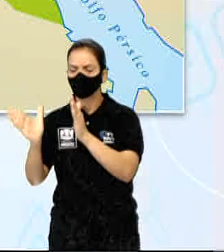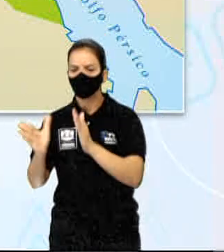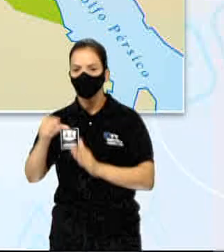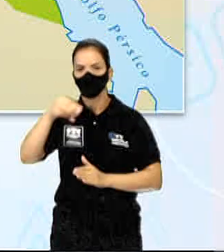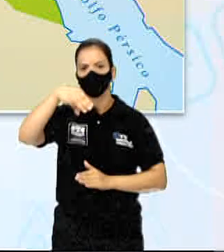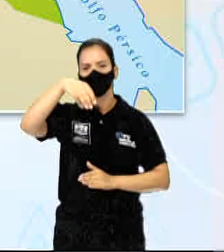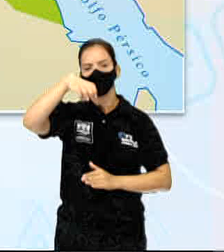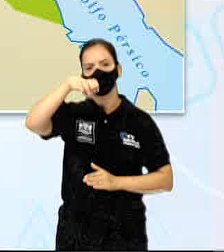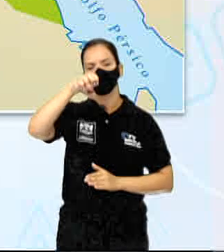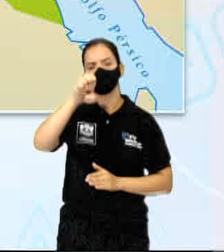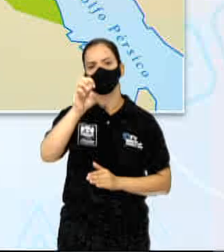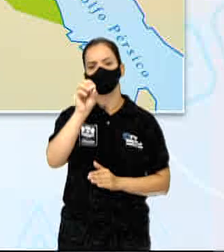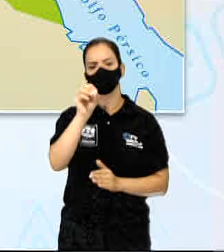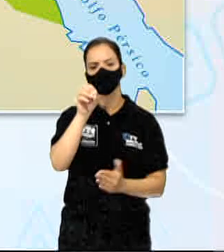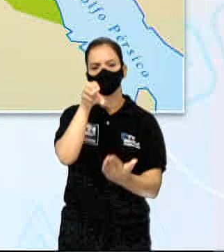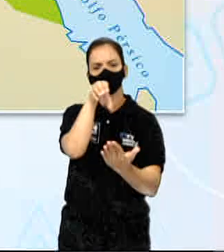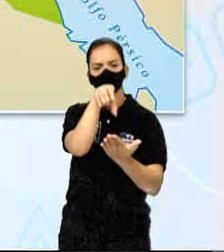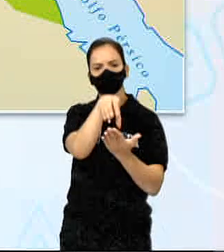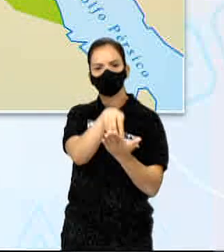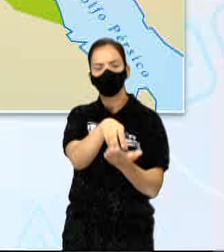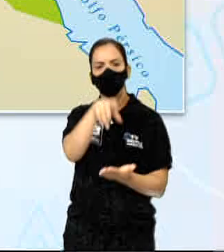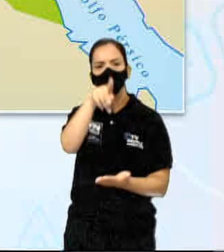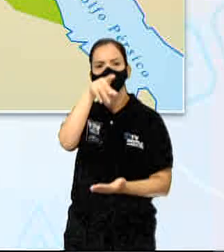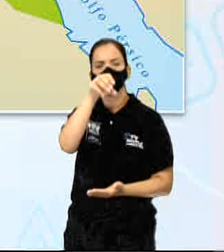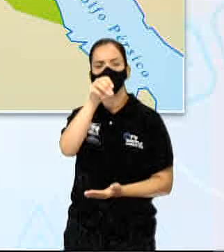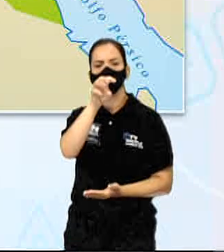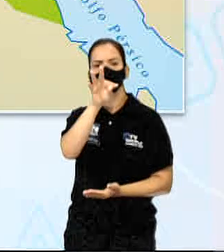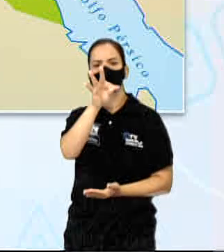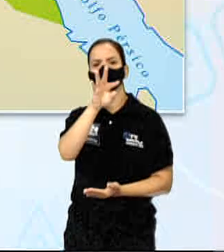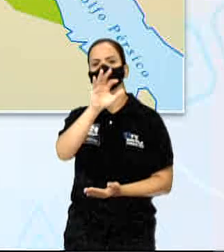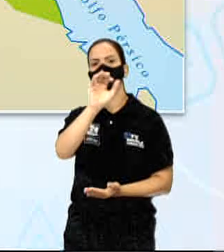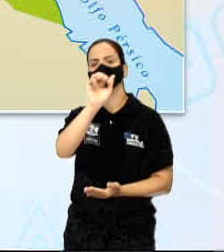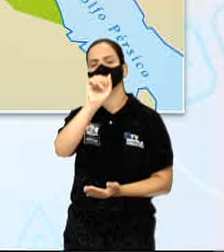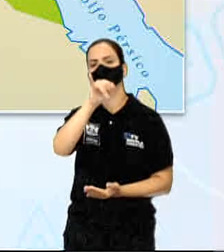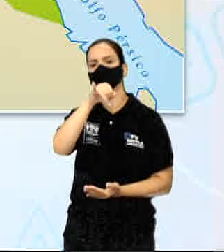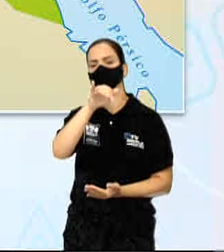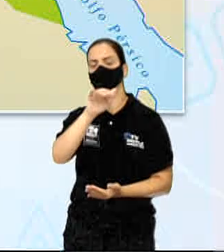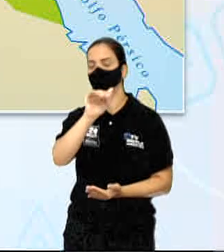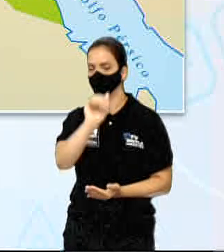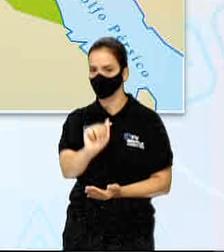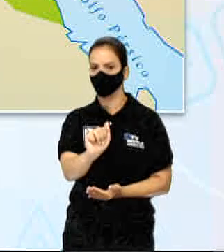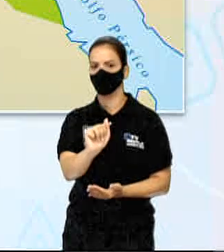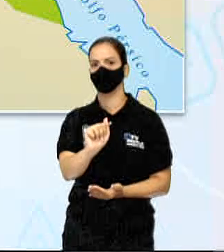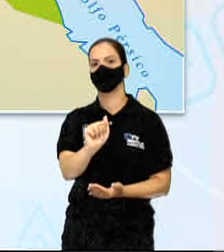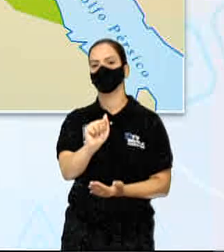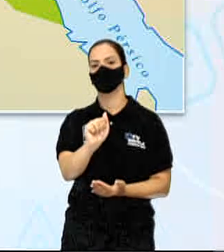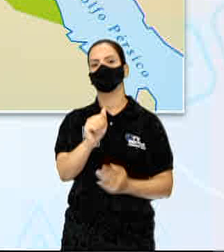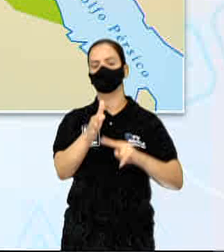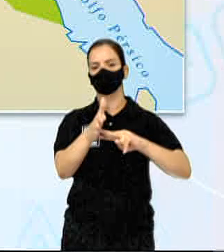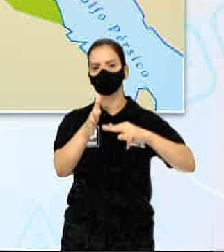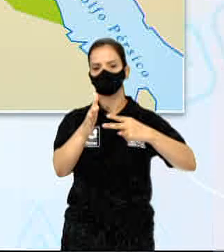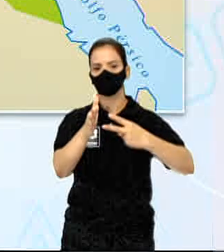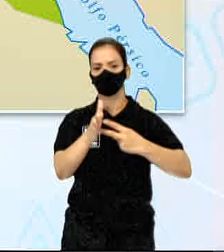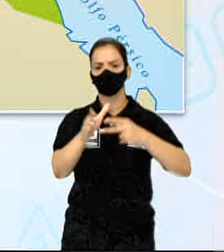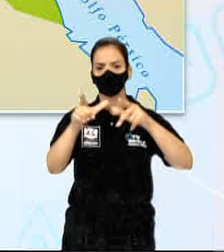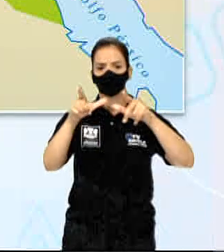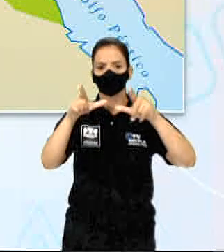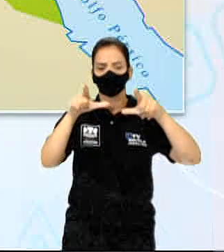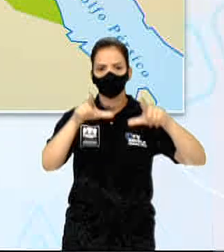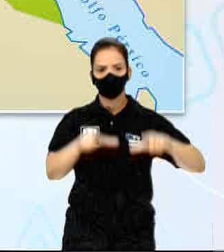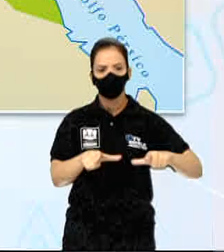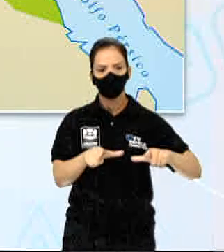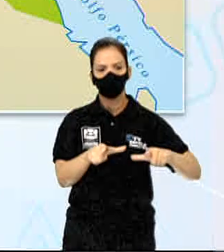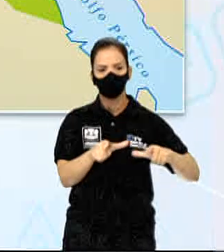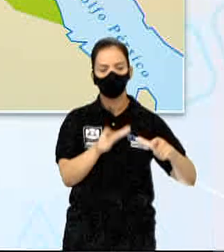e Potâmia era como os gregos chamavam os rios, potamos. Então, por isso que se chama Mesopotâmia, terra